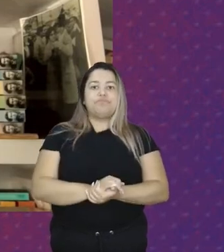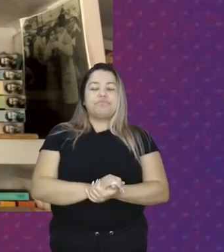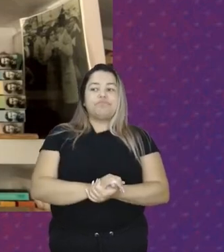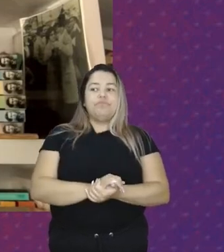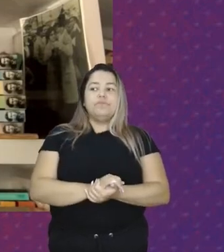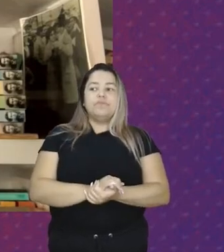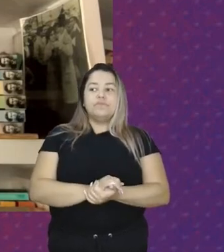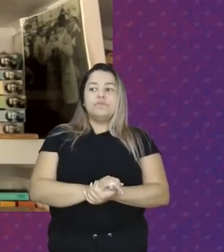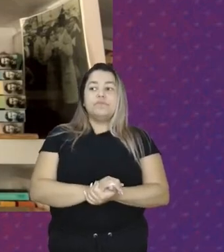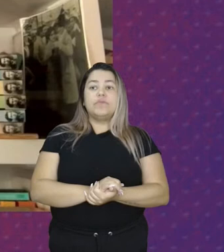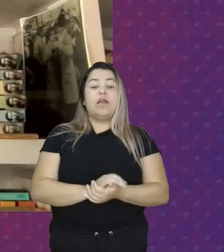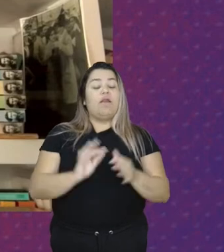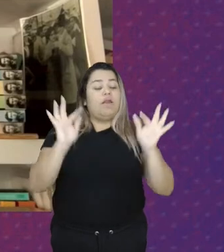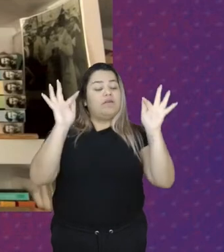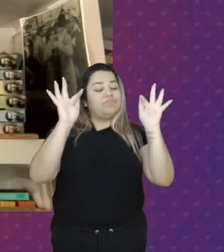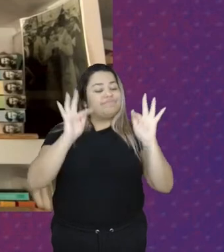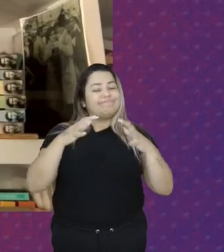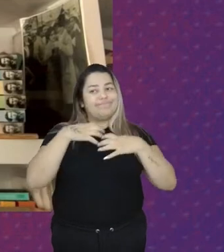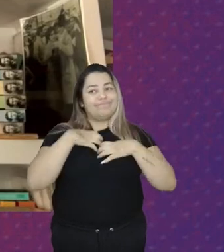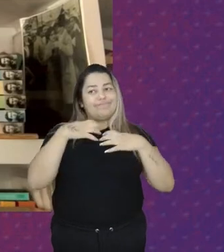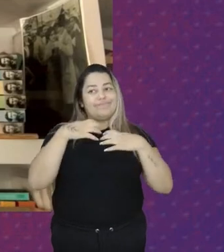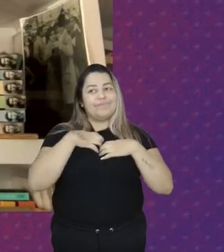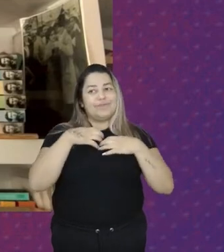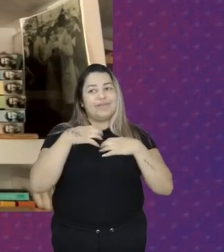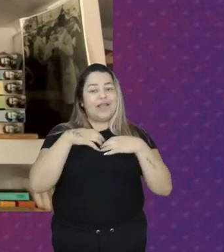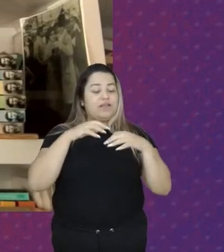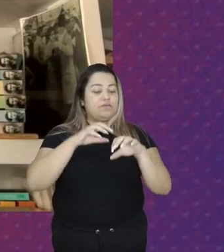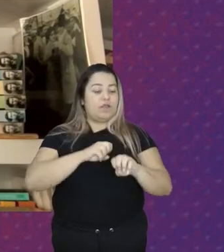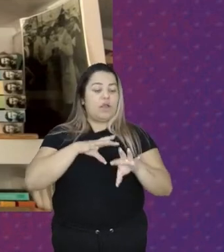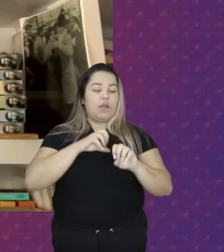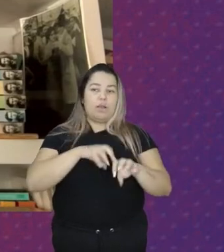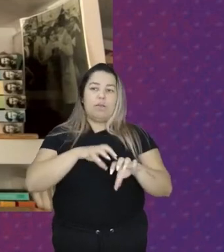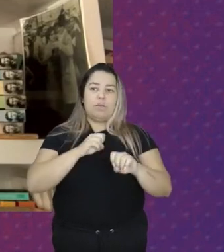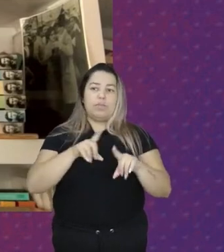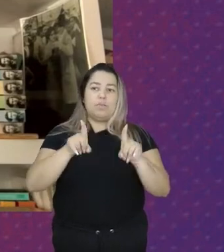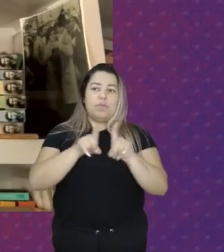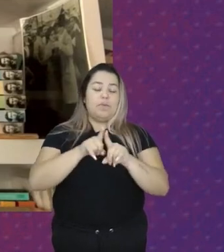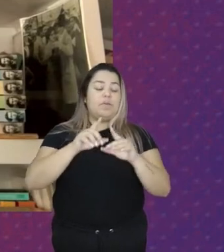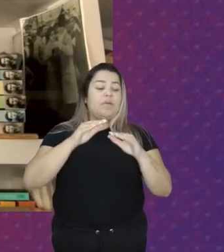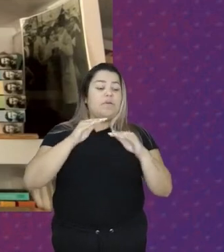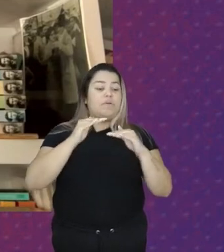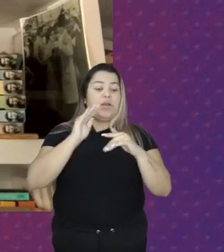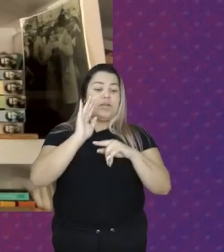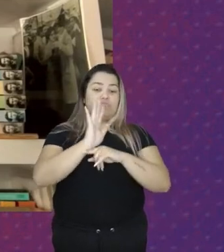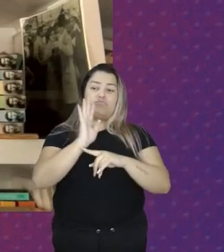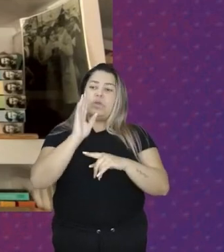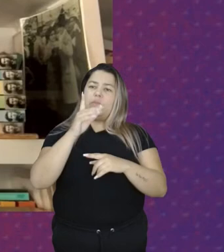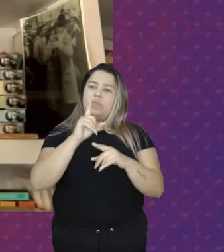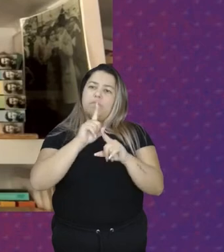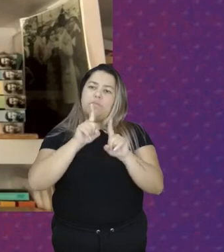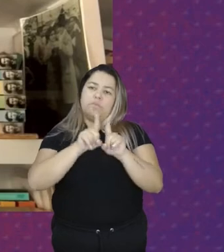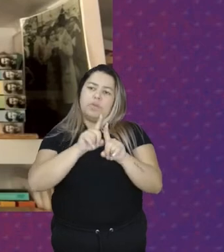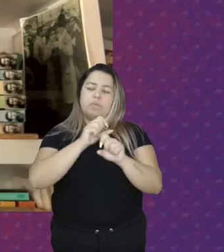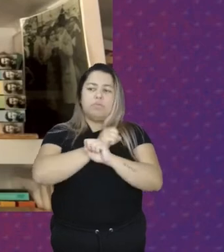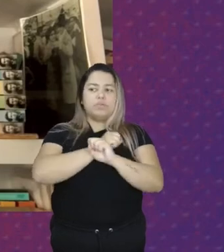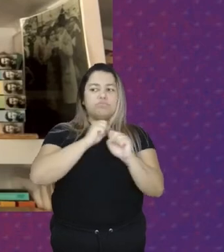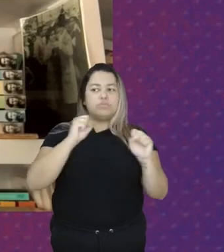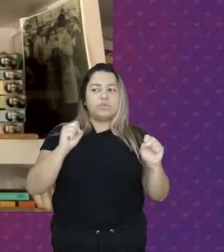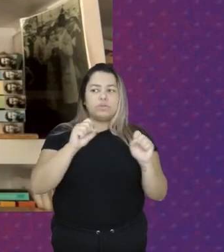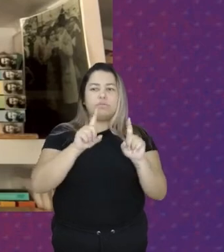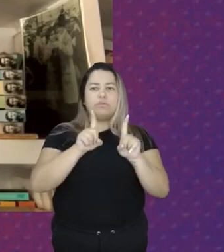E eu estou muito feliz de poder dar essa aula, porque eu acho que ela vai nos ajudar a pensar em possibilidades e em